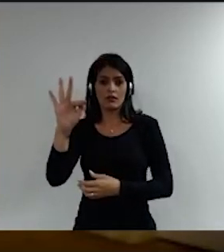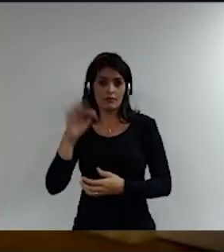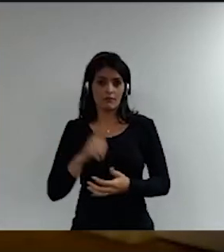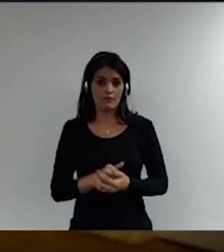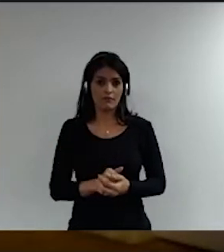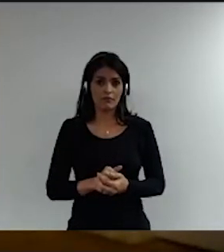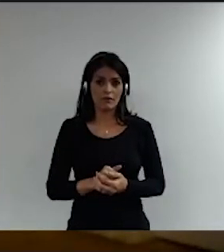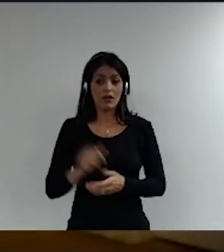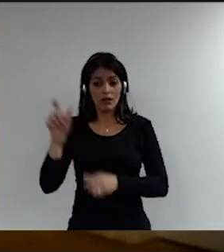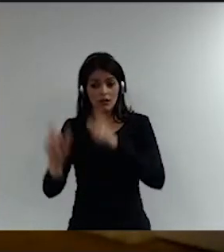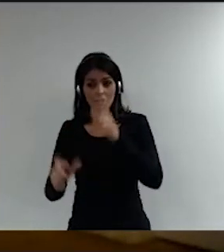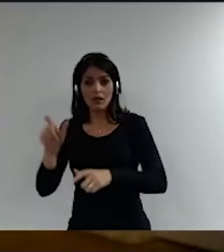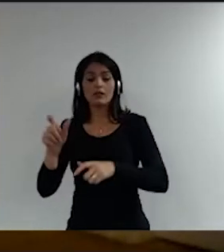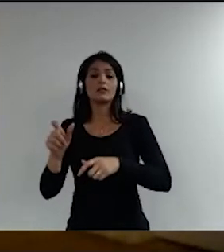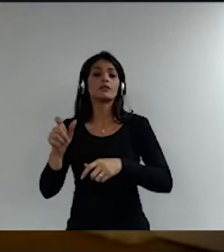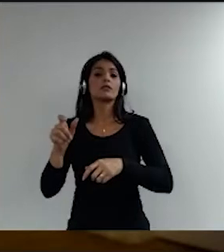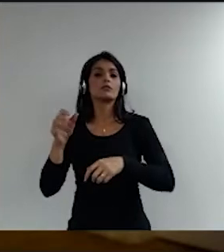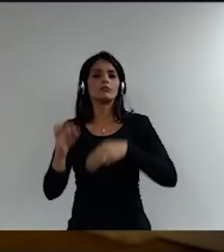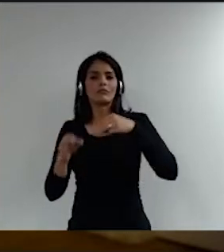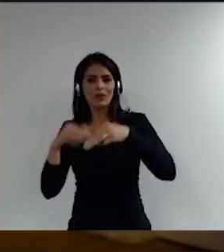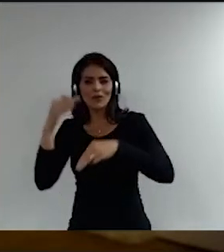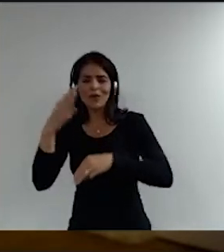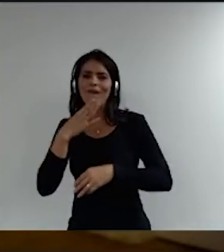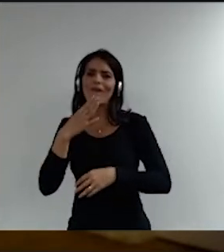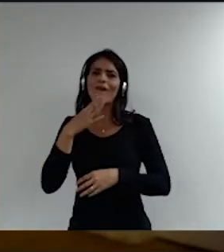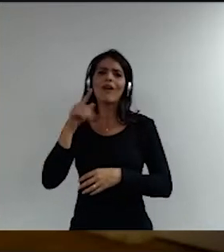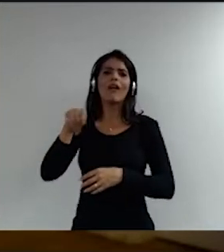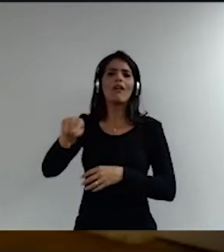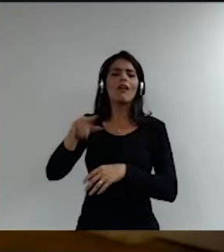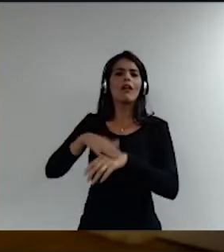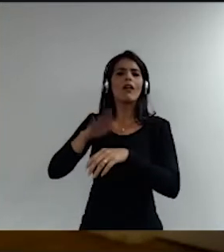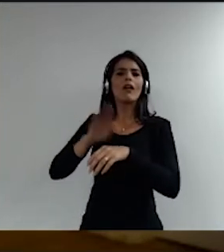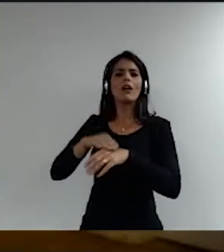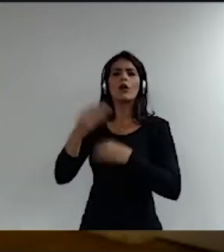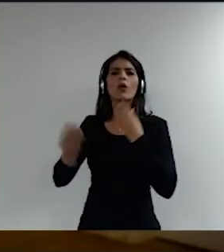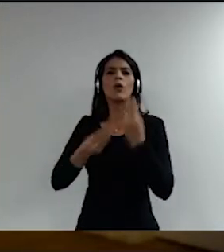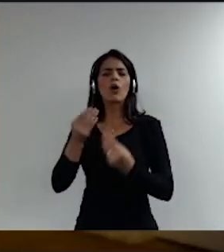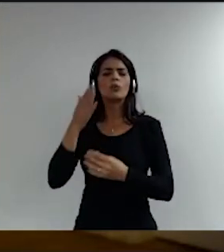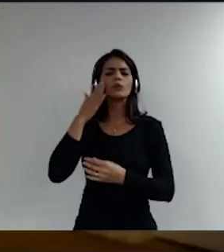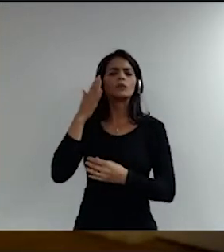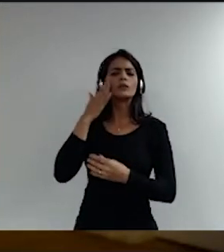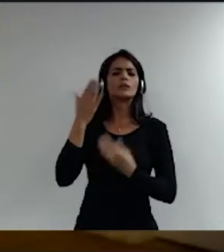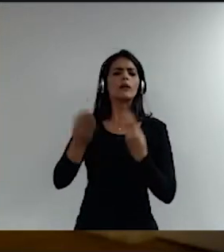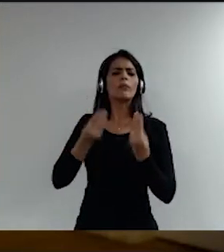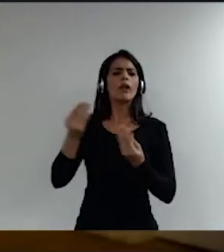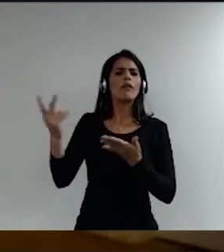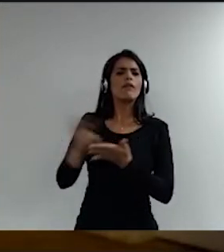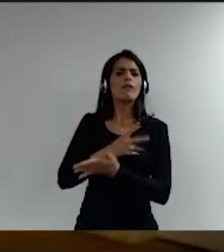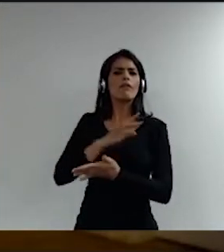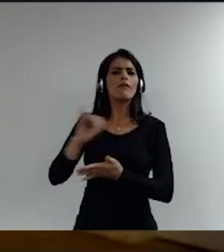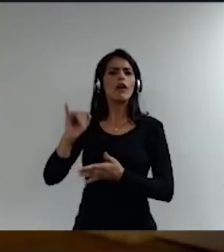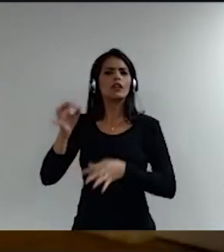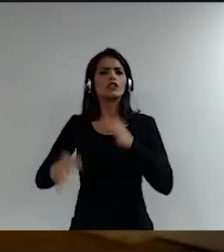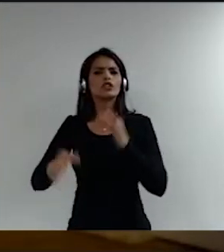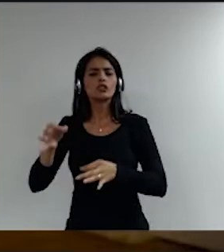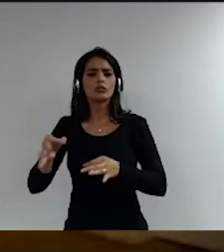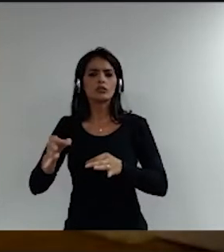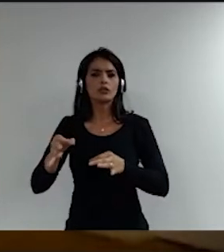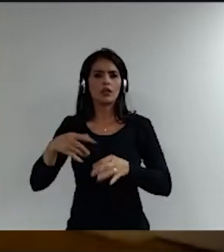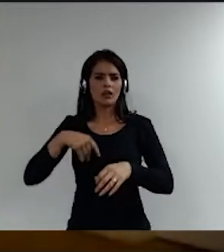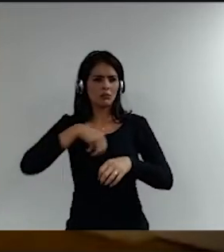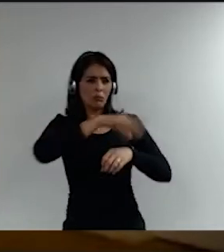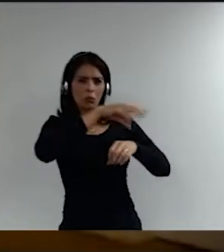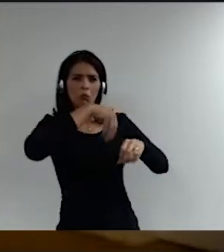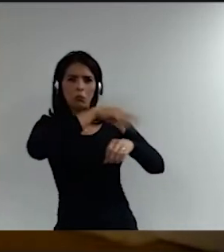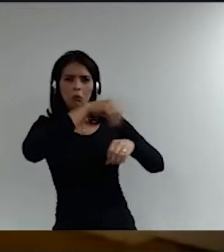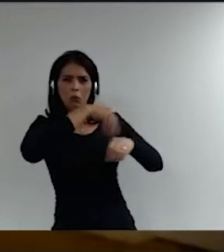vantagem, todos conheciam a posição da Corte, sabiam como deduzir e por que deduzir. E não levavam qualquer coisa para a apreciação de